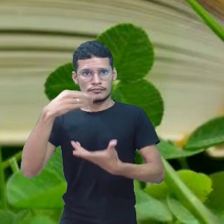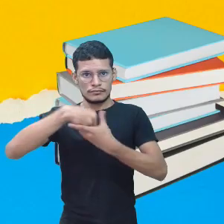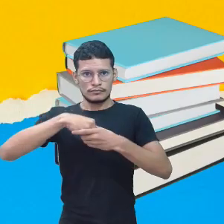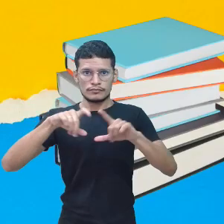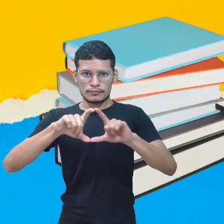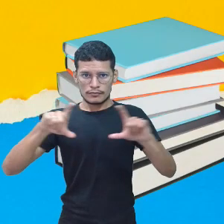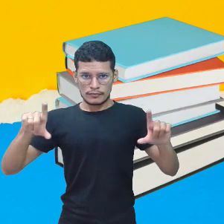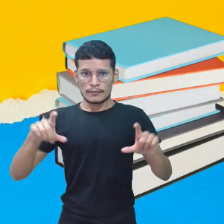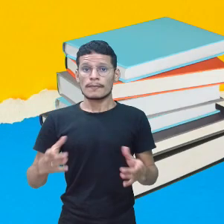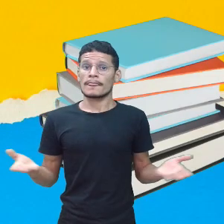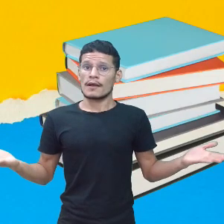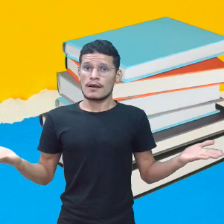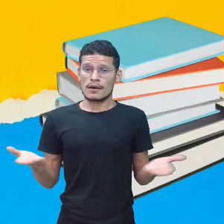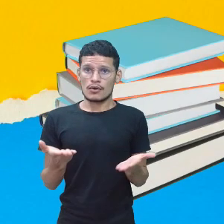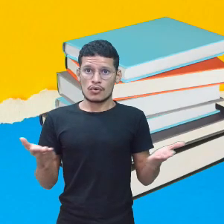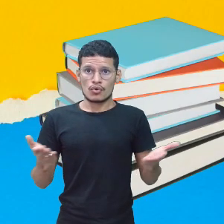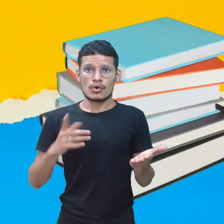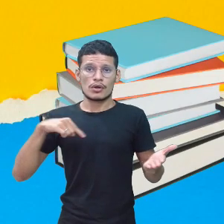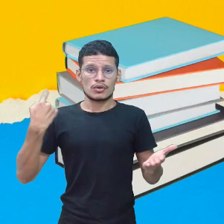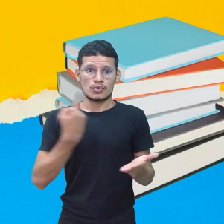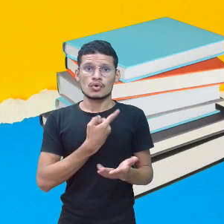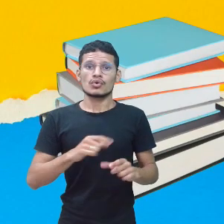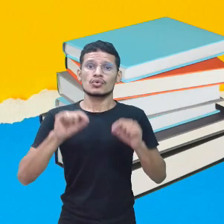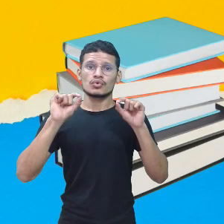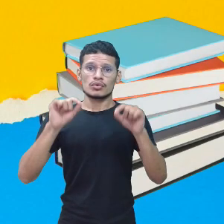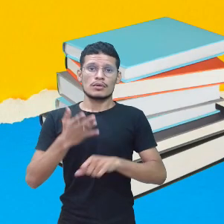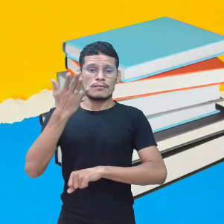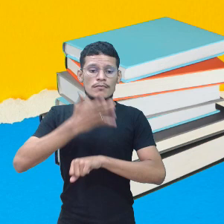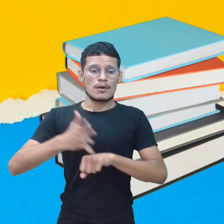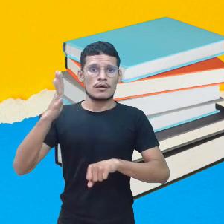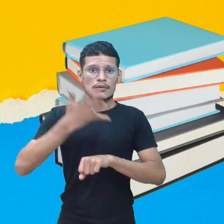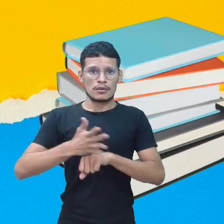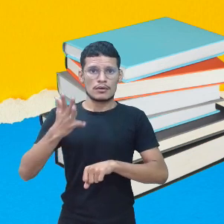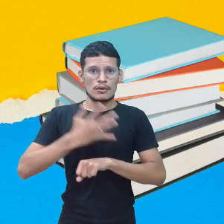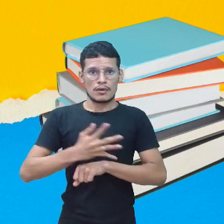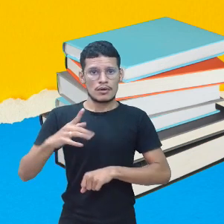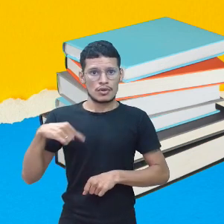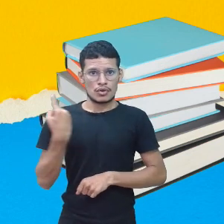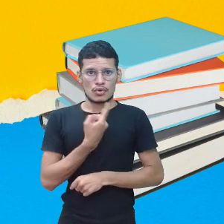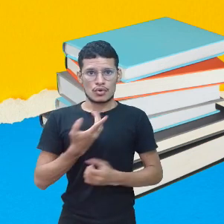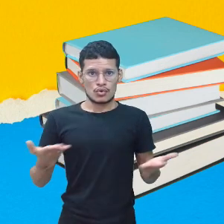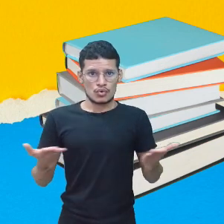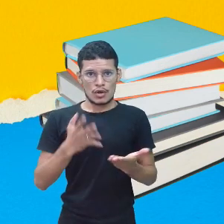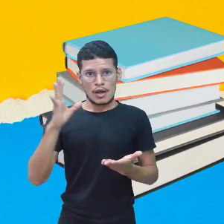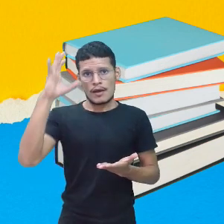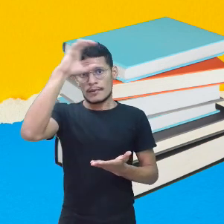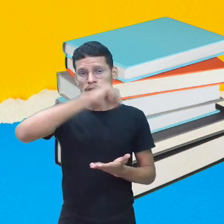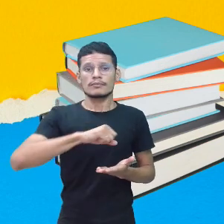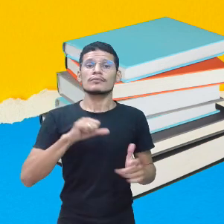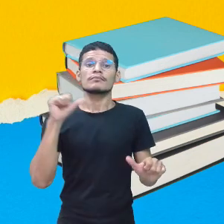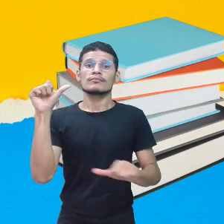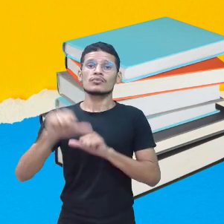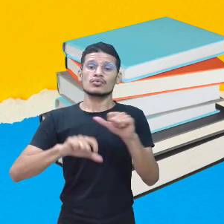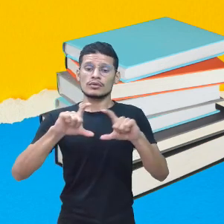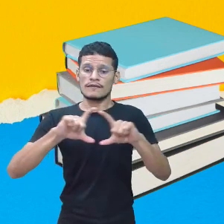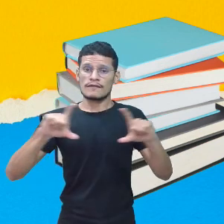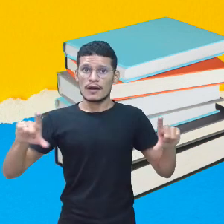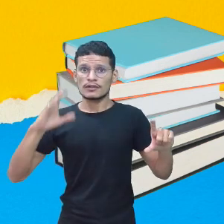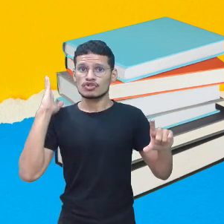Então, agora, nós vamos praticar, não é, aquilo que aprendemos. Transforme as frases